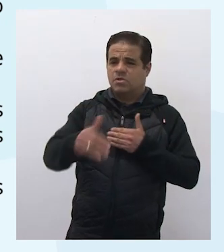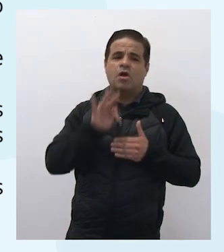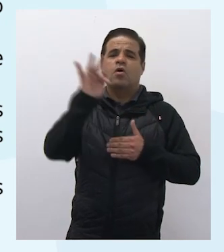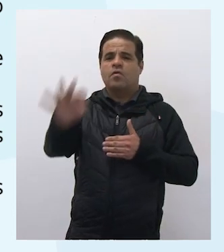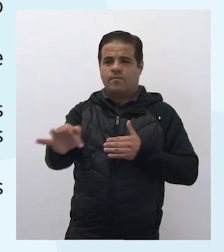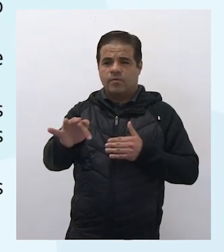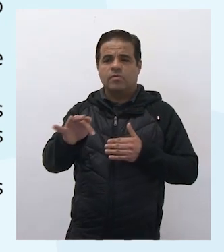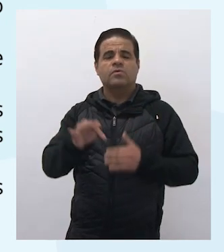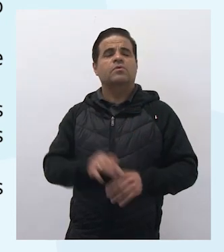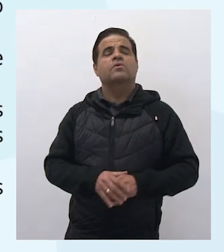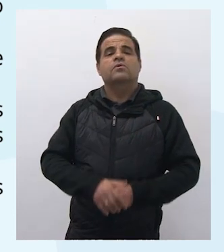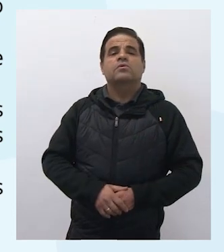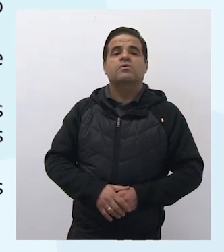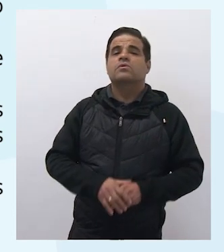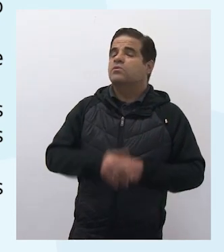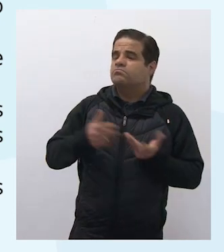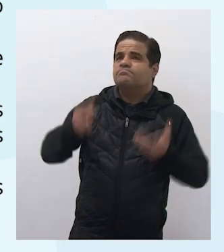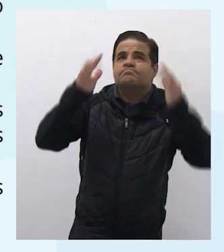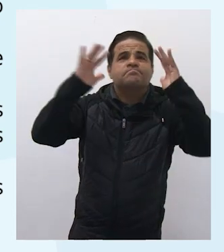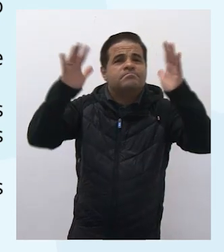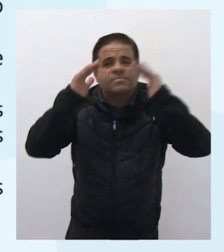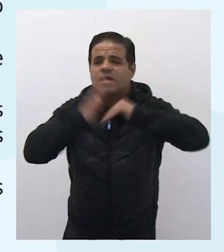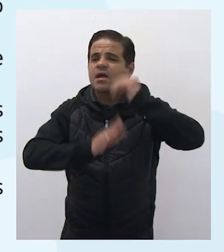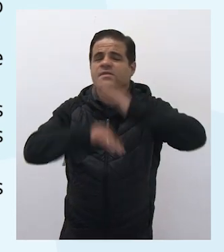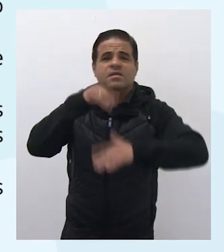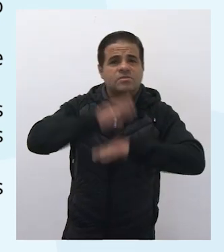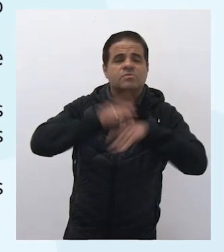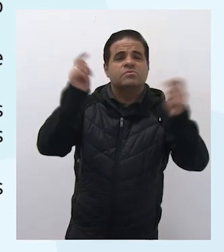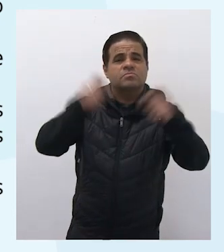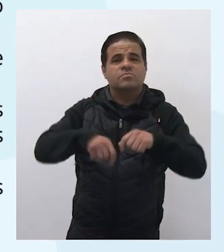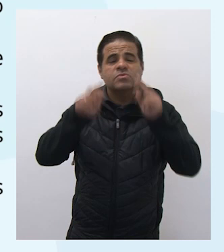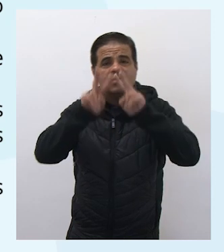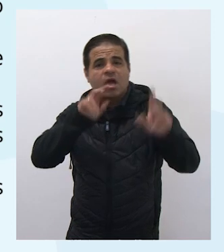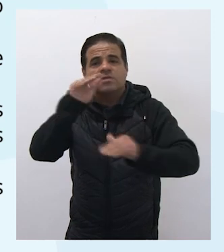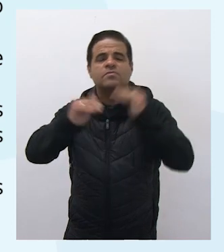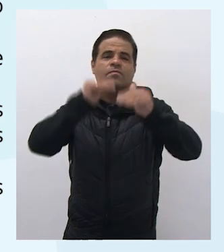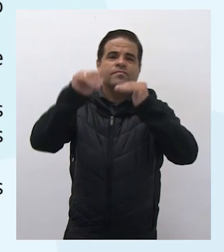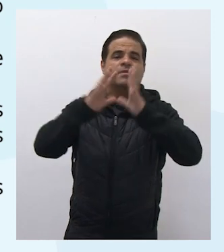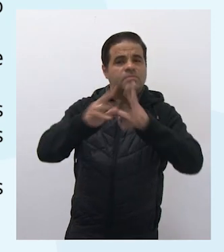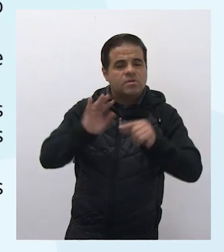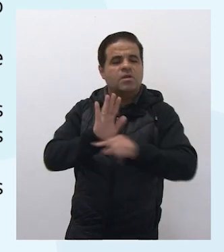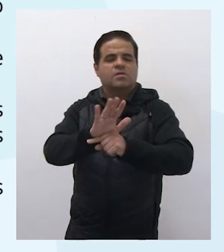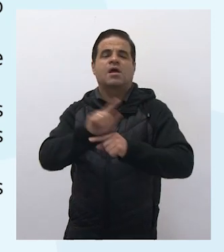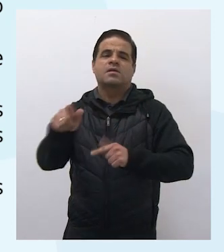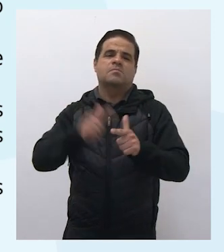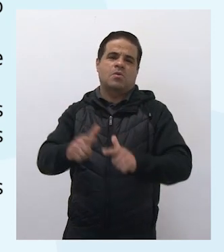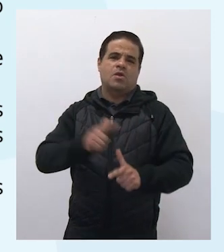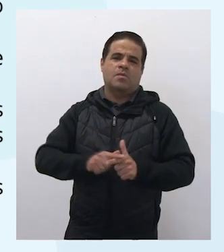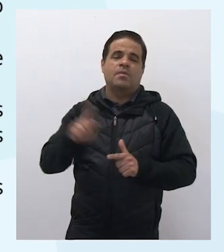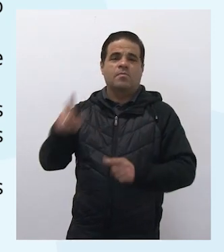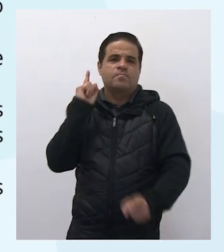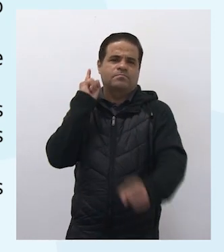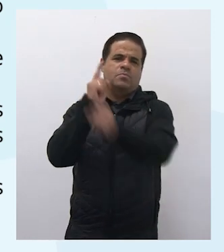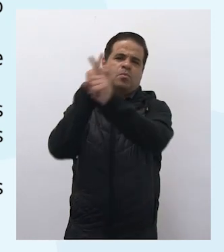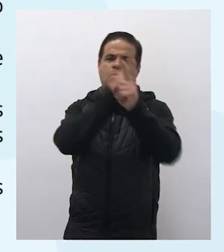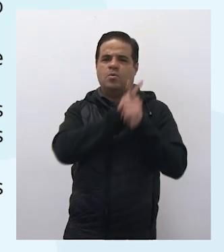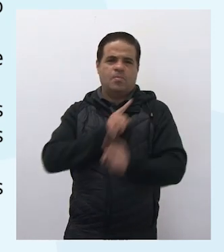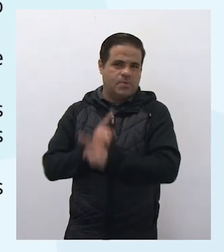futuro, a gente vai pensar em como essas ações podem ser desenvolvidas para sanar esses problemas que foram encontrados.